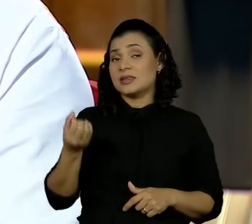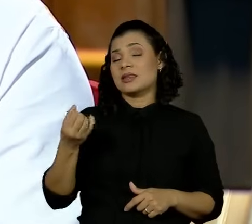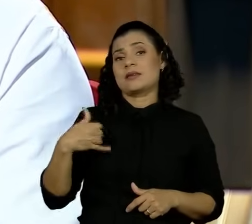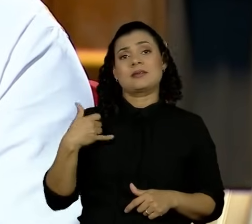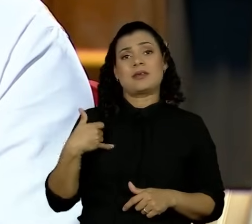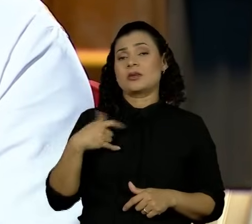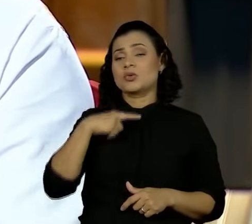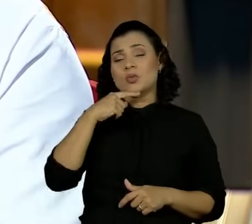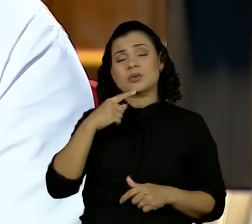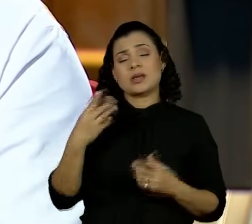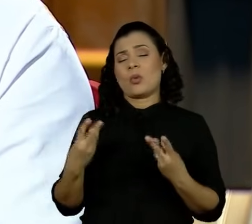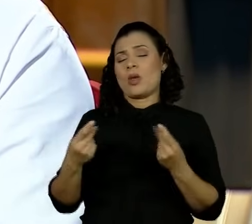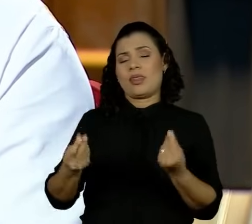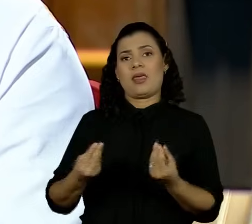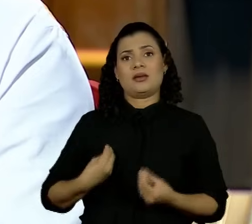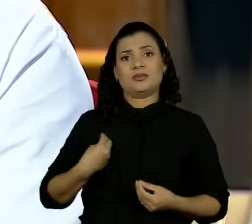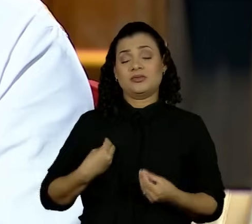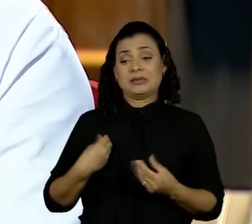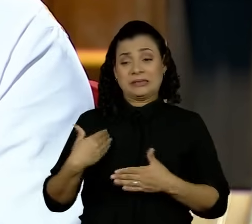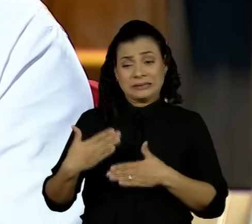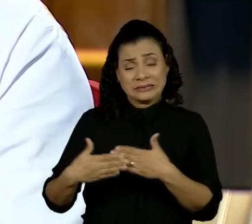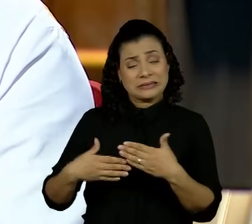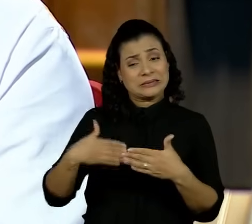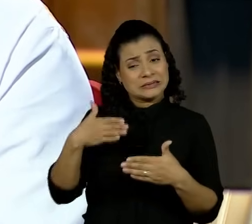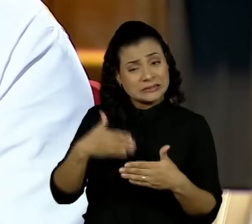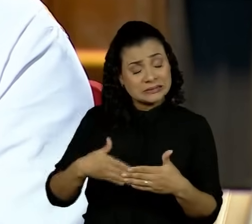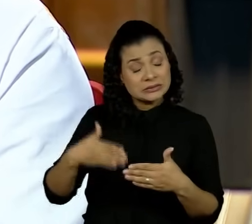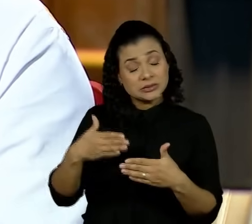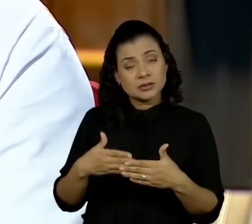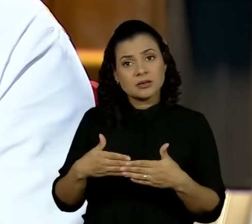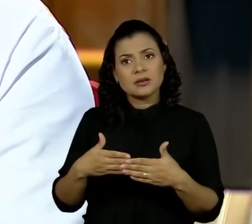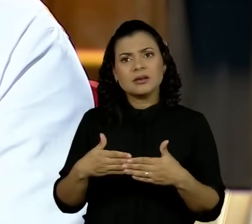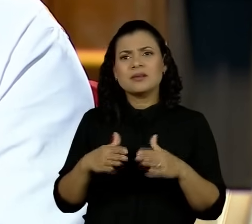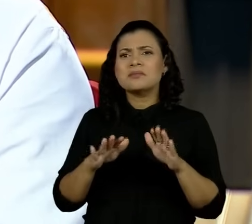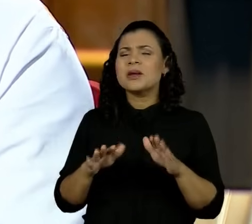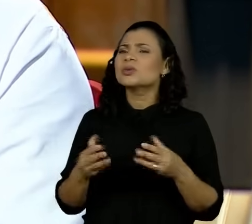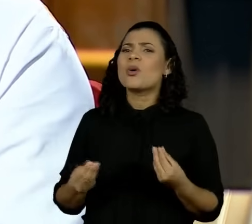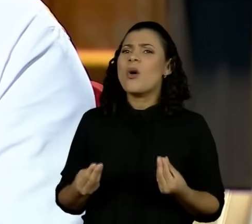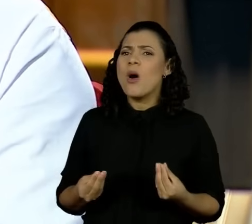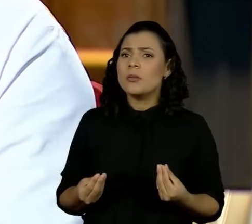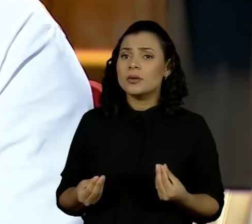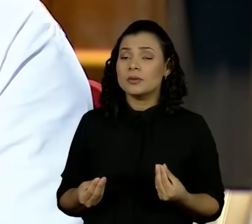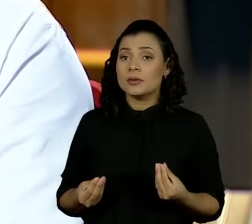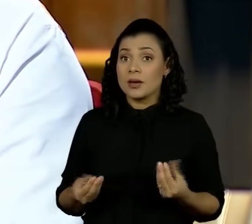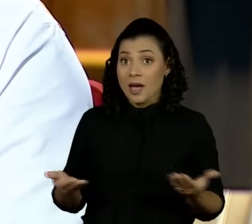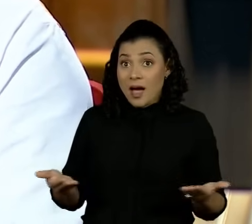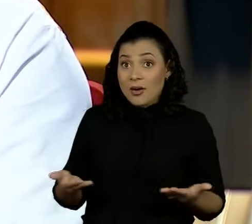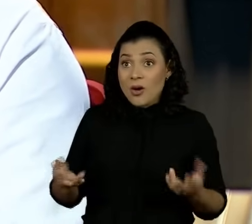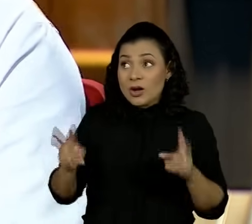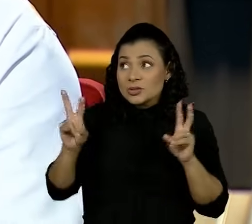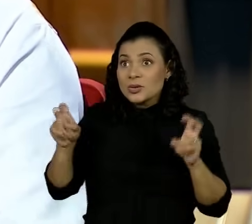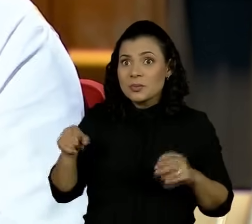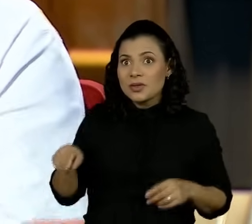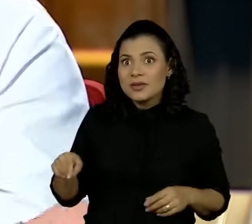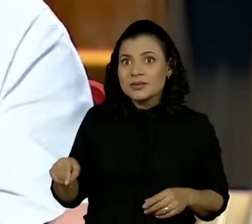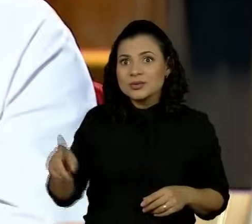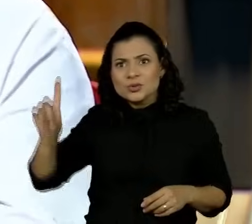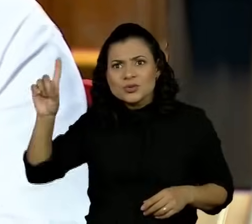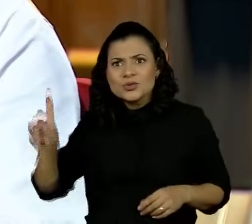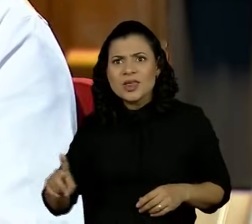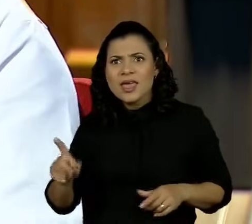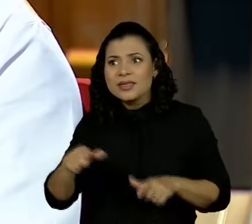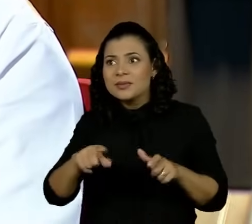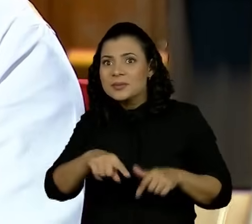anos. E eu acho que isso gera nas pessoas, mas como assim? Agora vai falar sobre direito